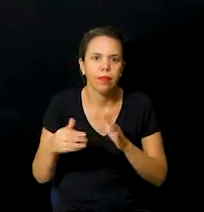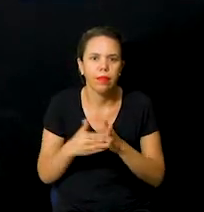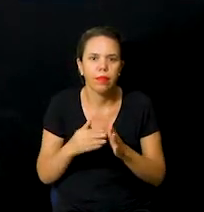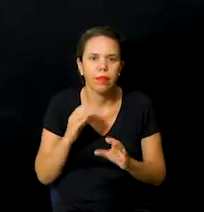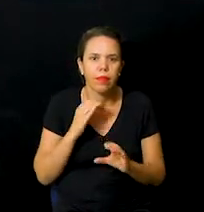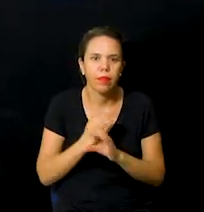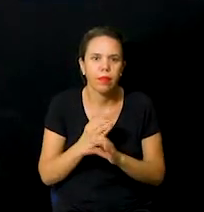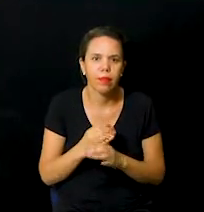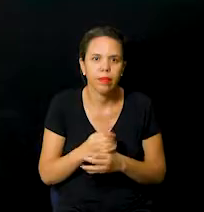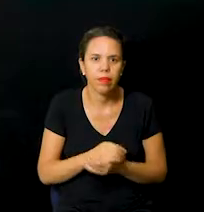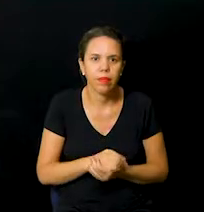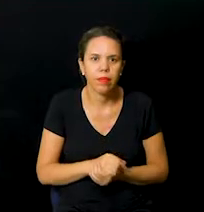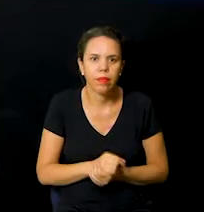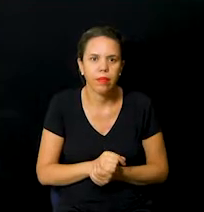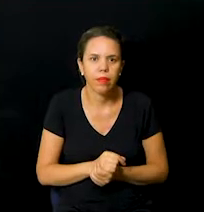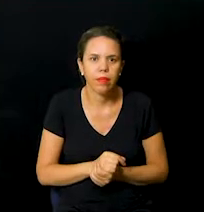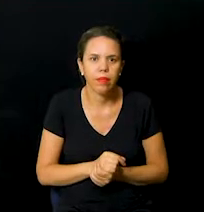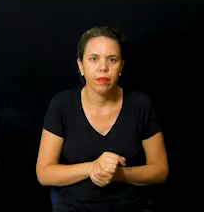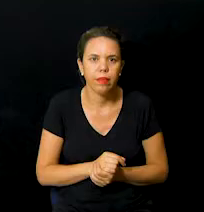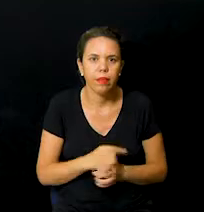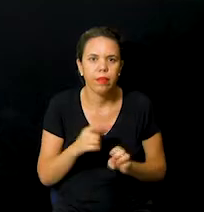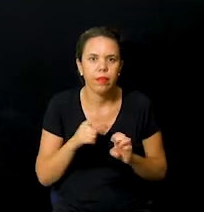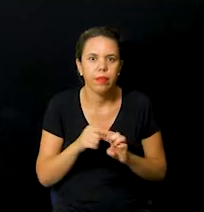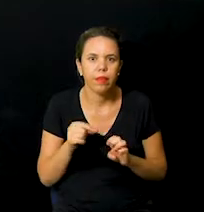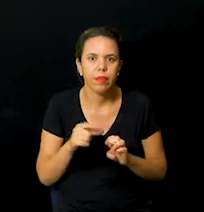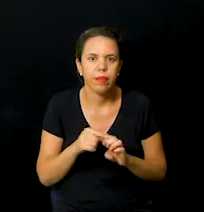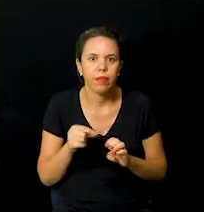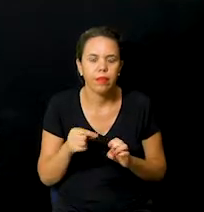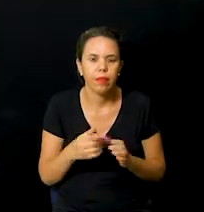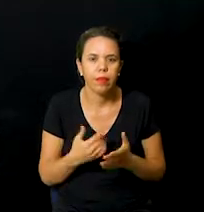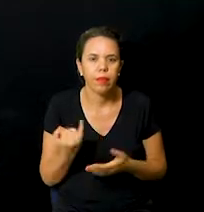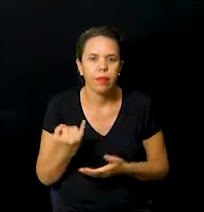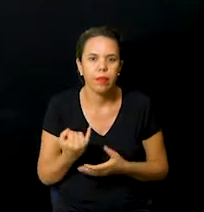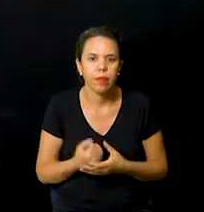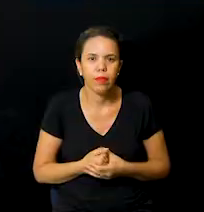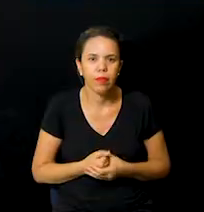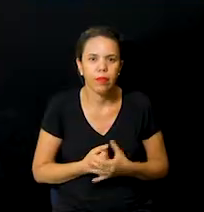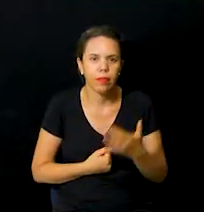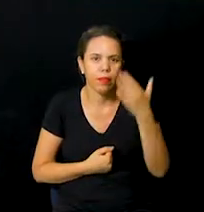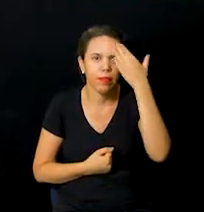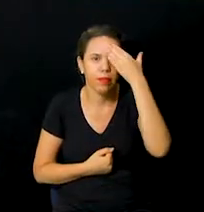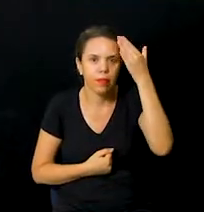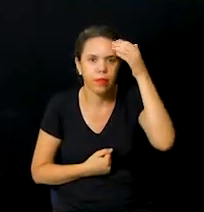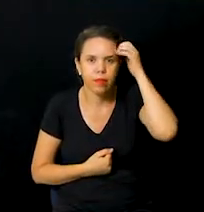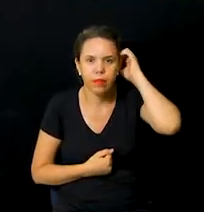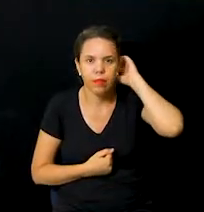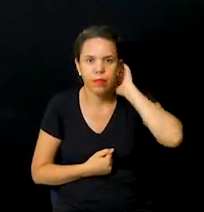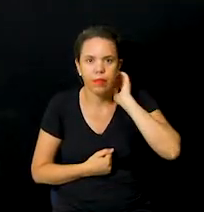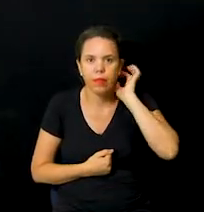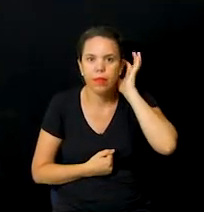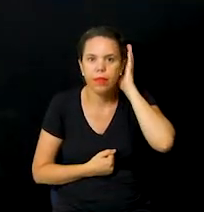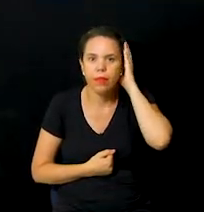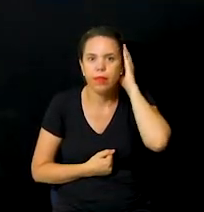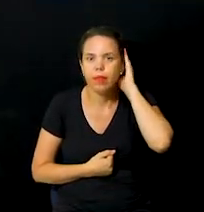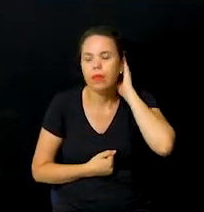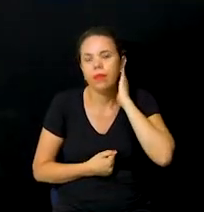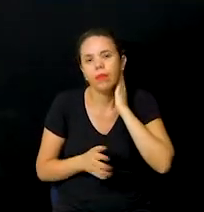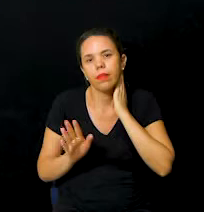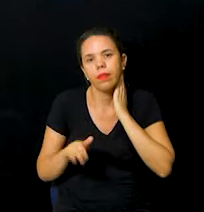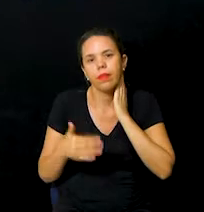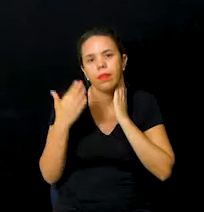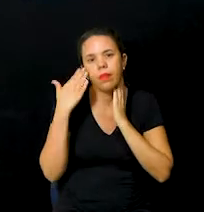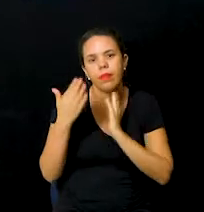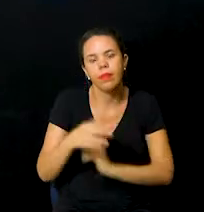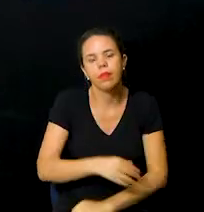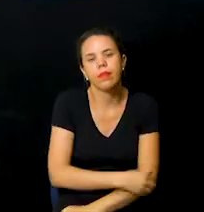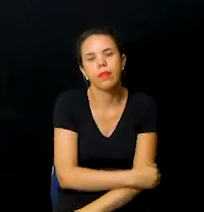da comunicação no empreendedorismo, algo muito importante. Obrigada, Aline. Imagina, eu que